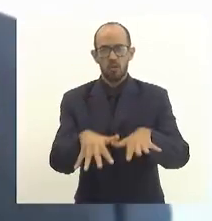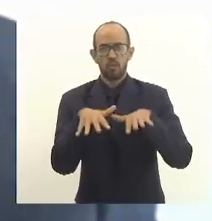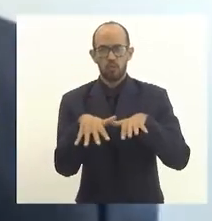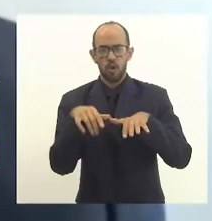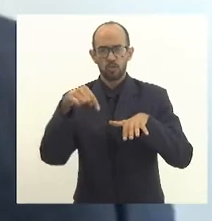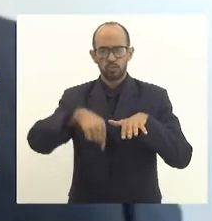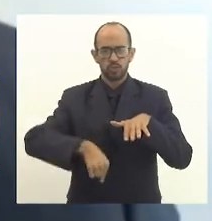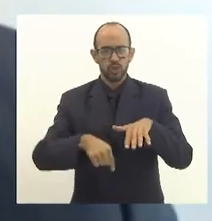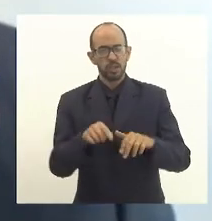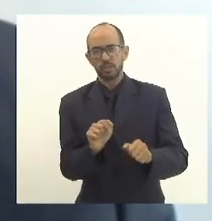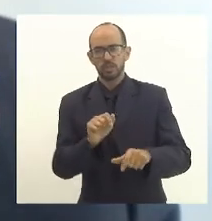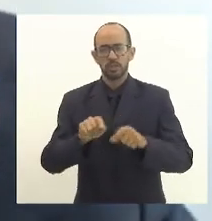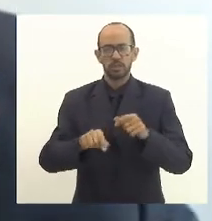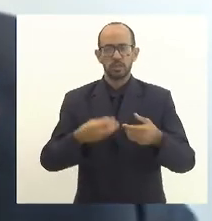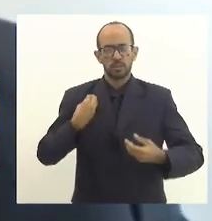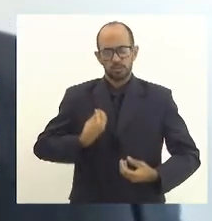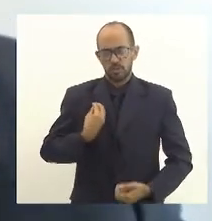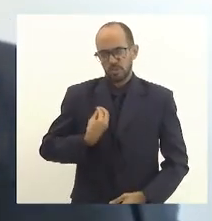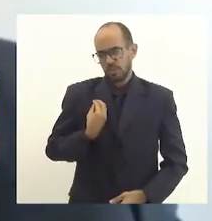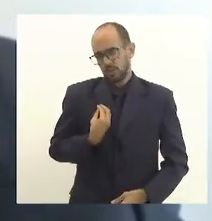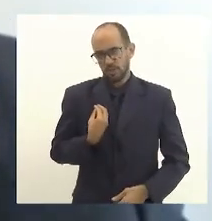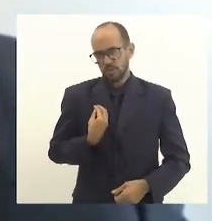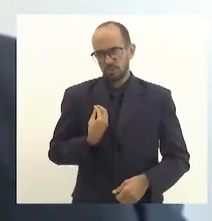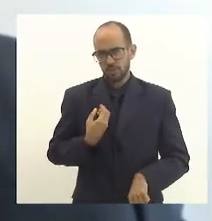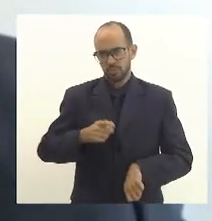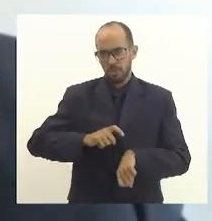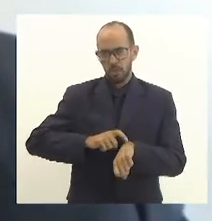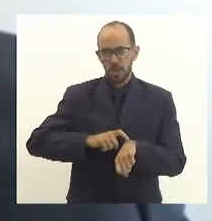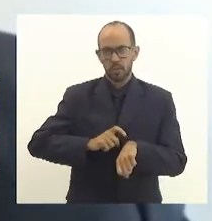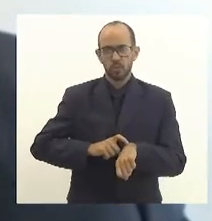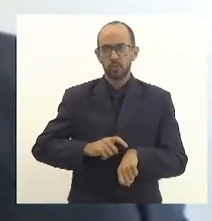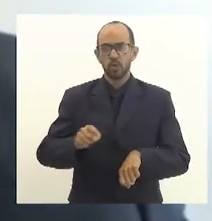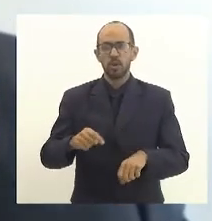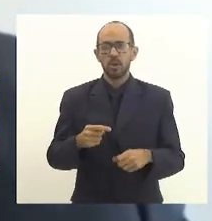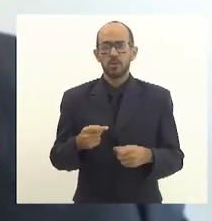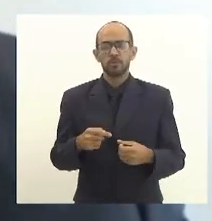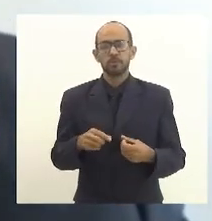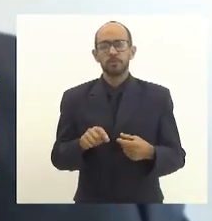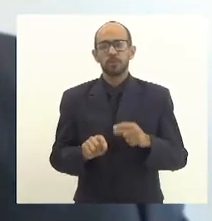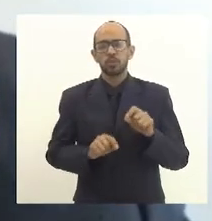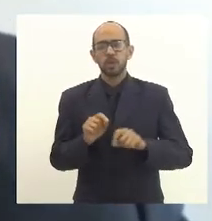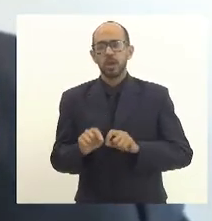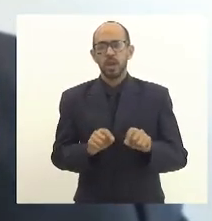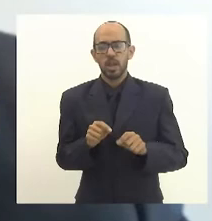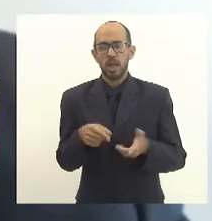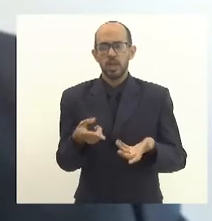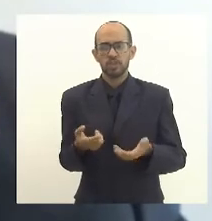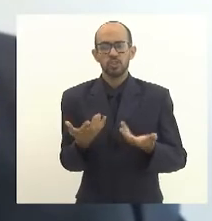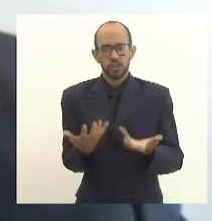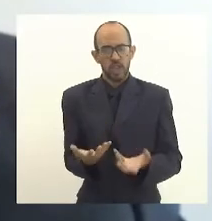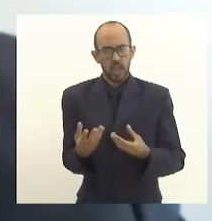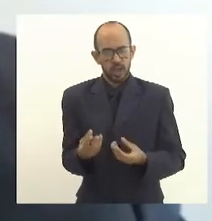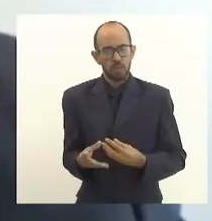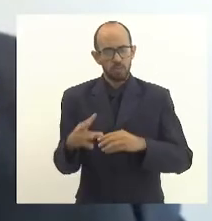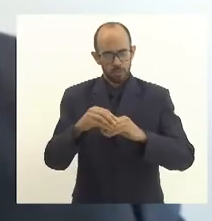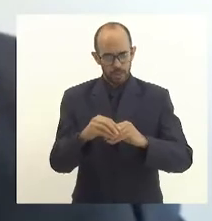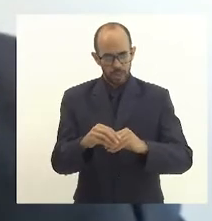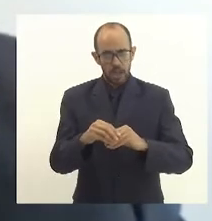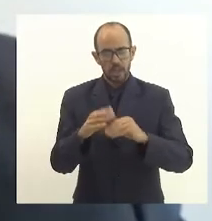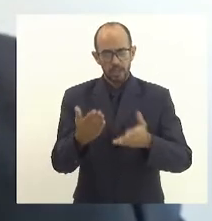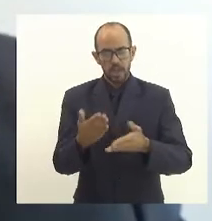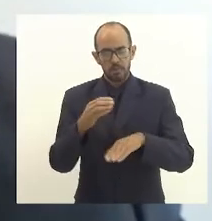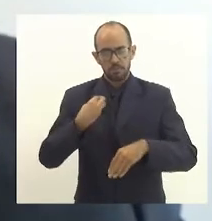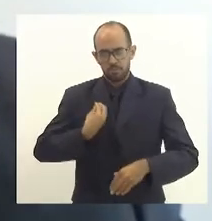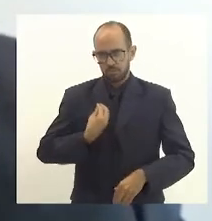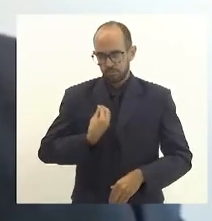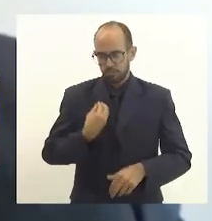participando desse processo, né? E a gente quer contribuir, quer fazer parte, né? É uma